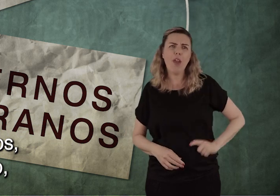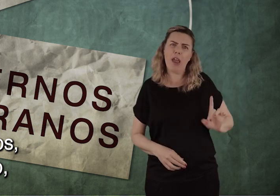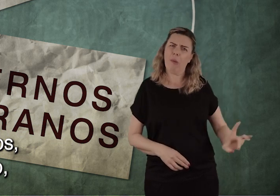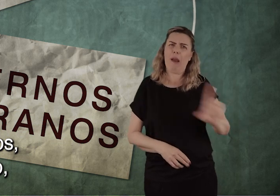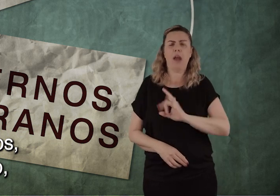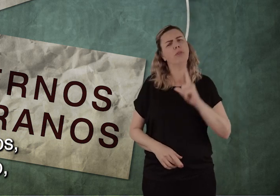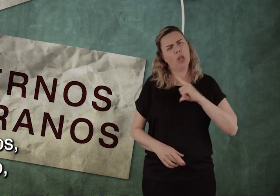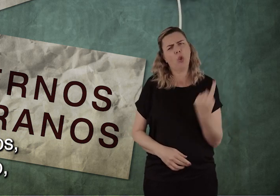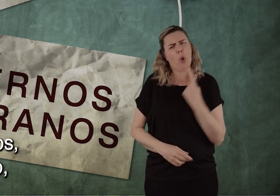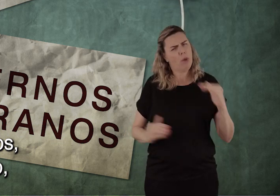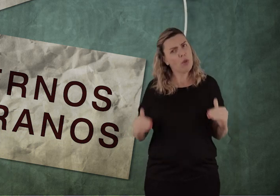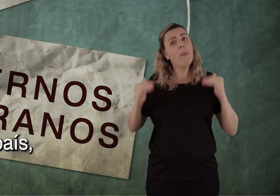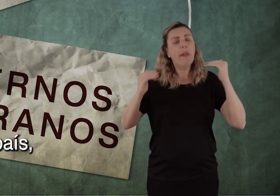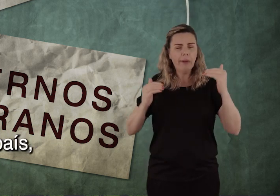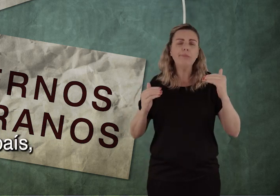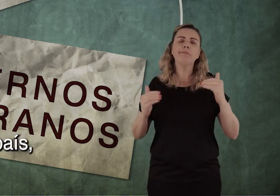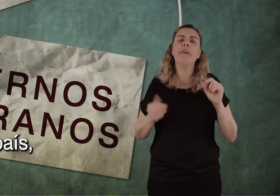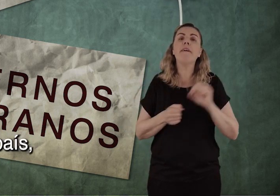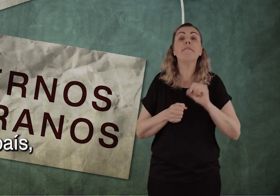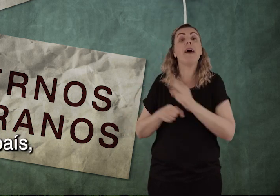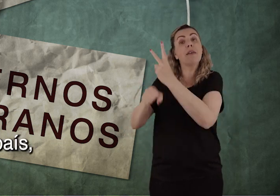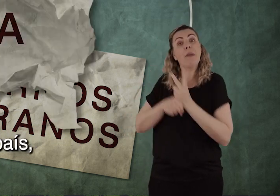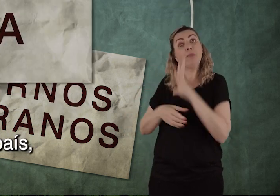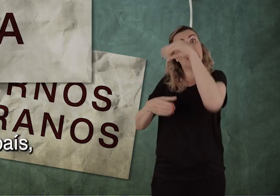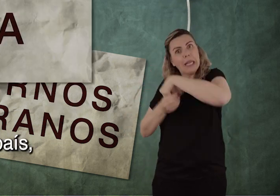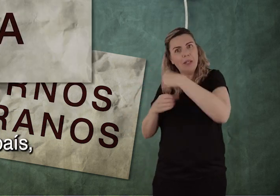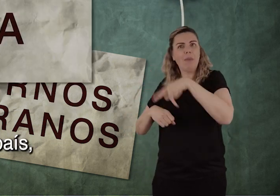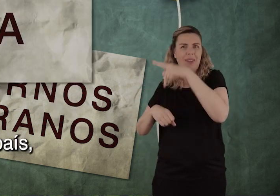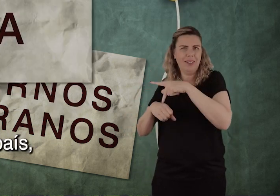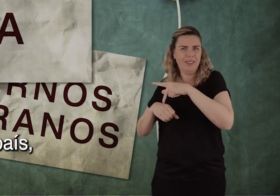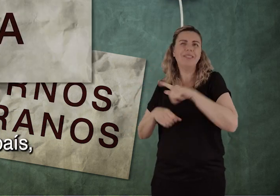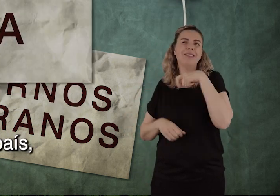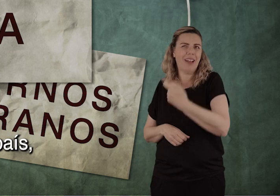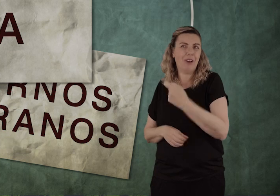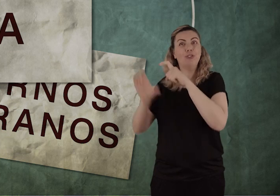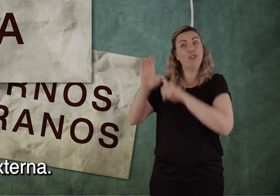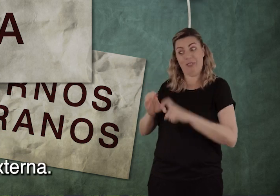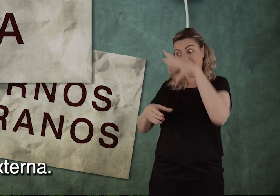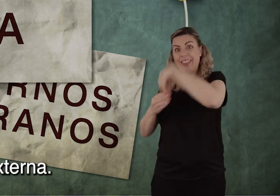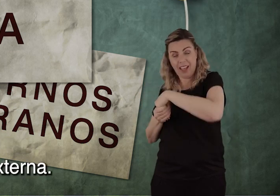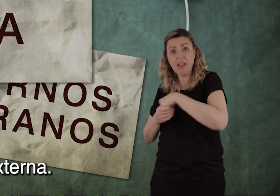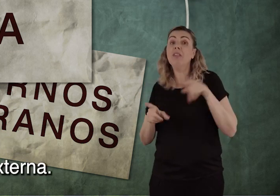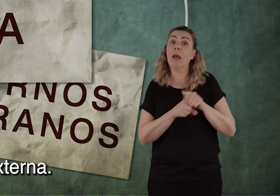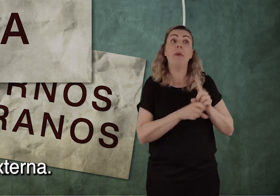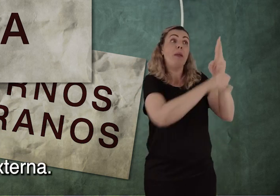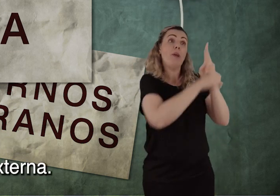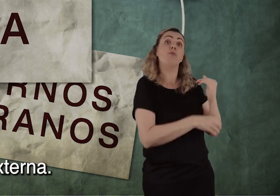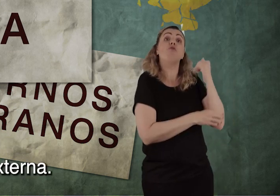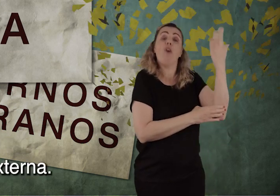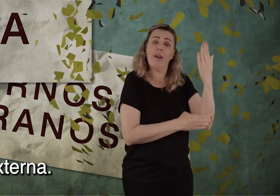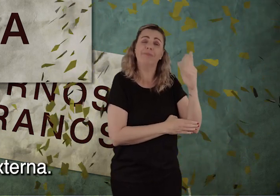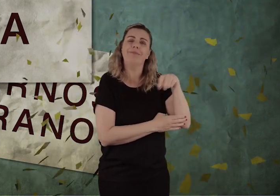os governos, soberanos que são, contraem dívidas no país, a dívida interna, e no exterior,